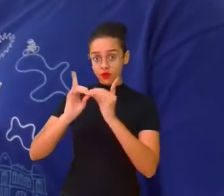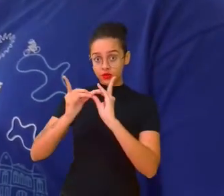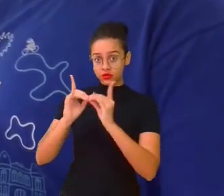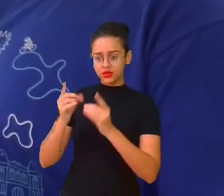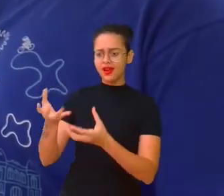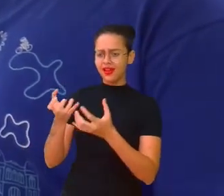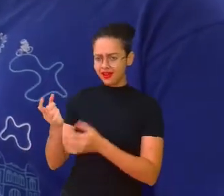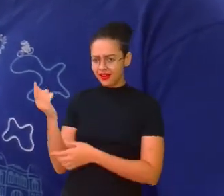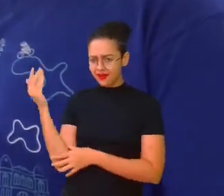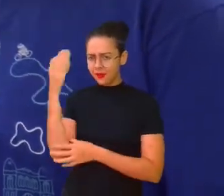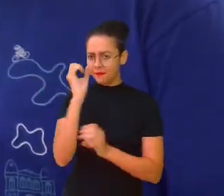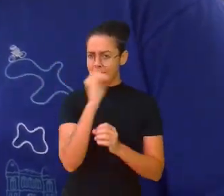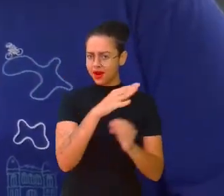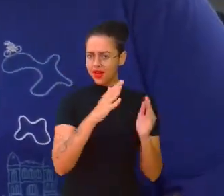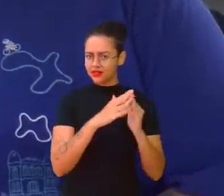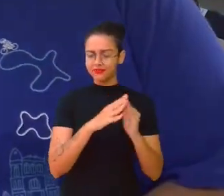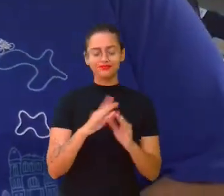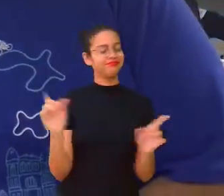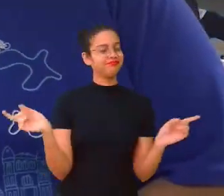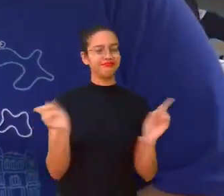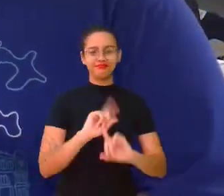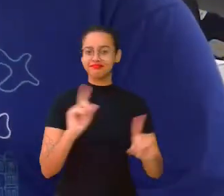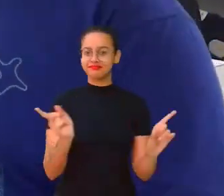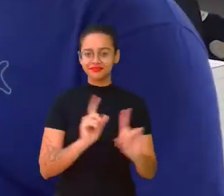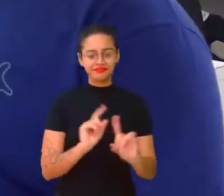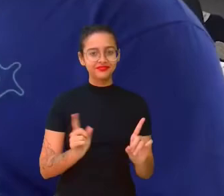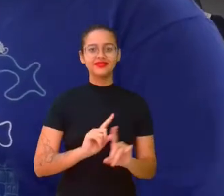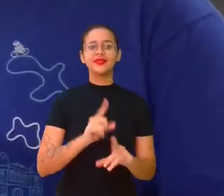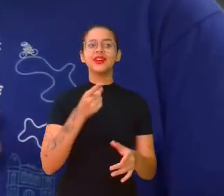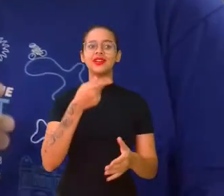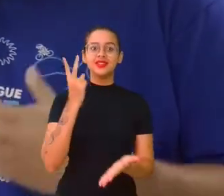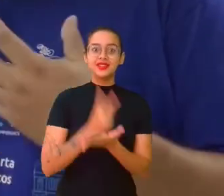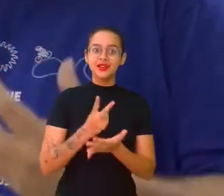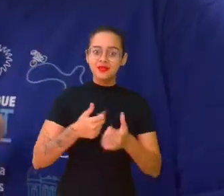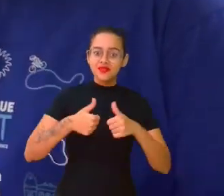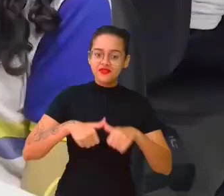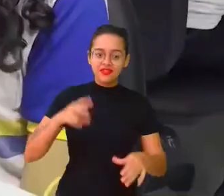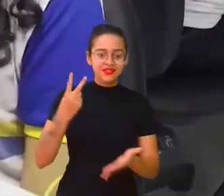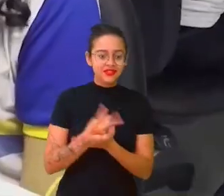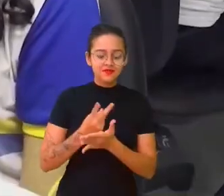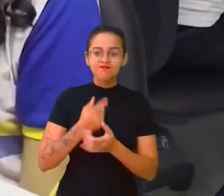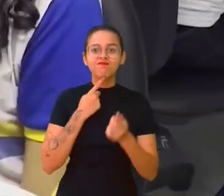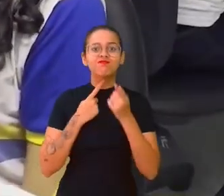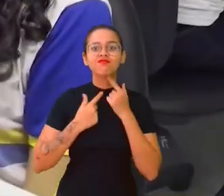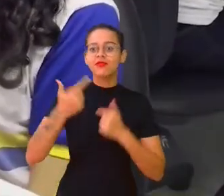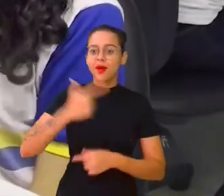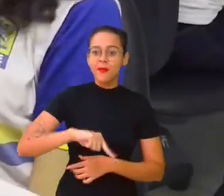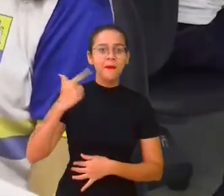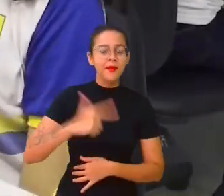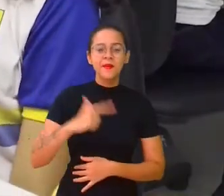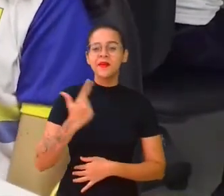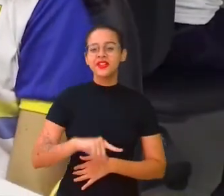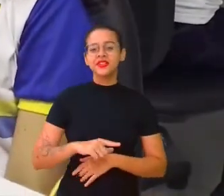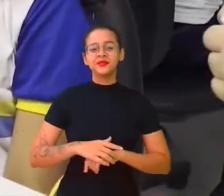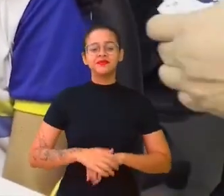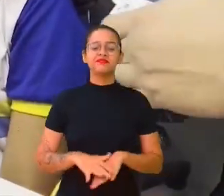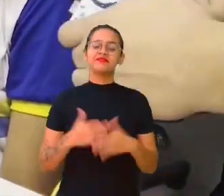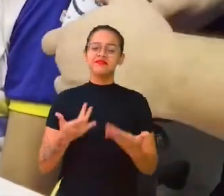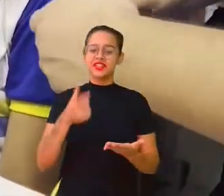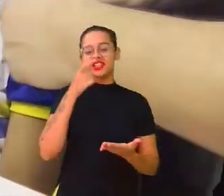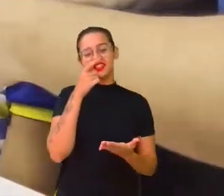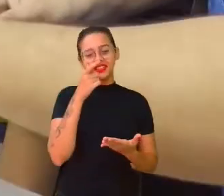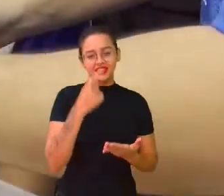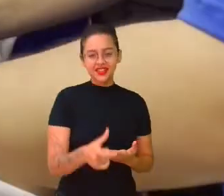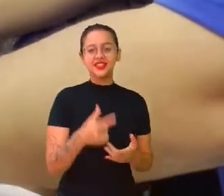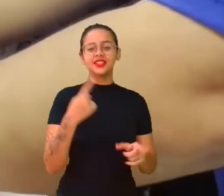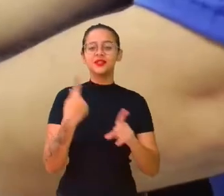eles querem ir embora? De jeito nenhum. Eles ficam sempre ansiando em mais coisas e mais coisas. E é interessante